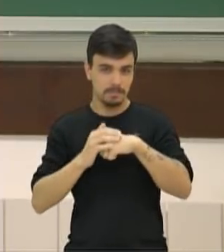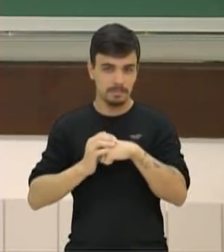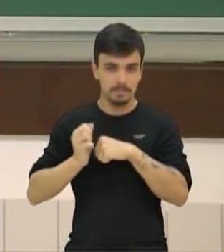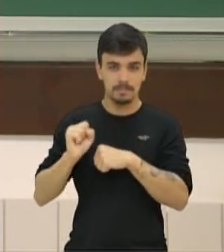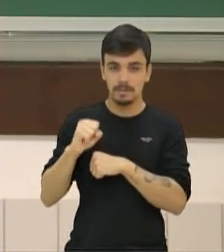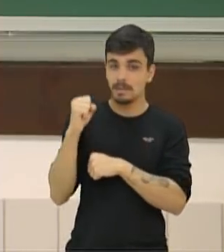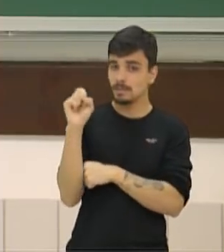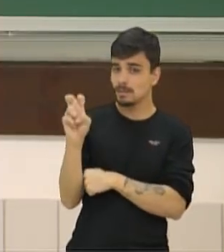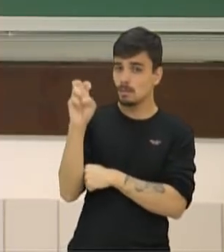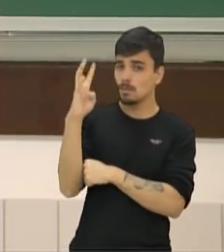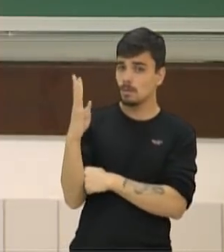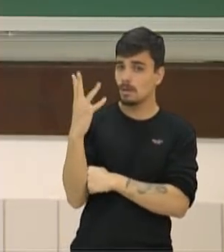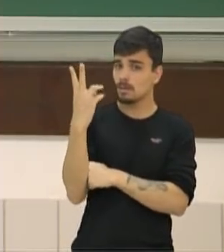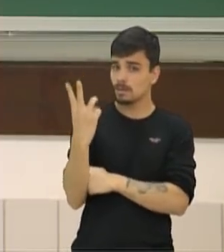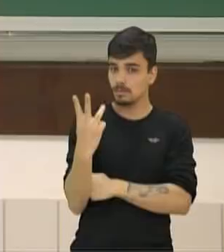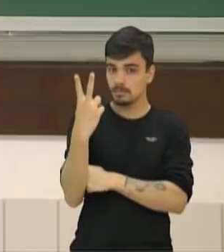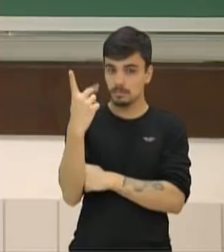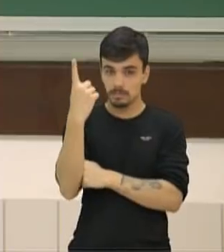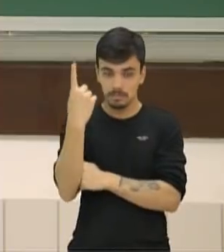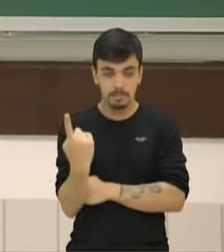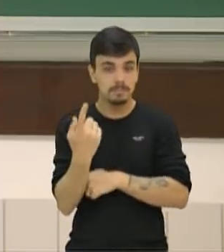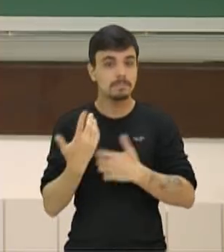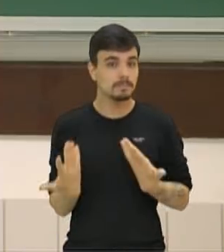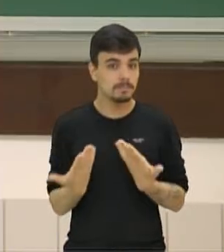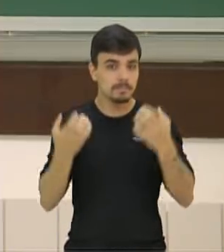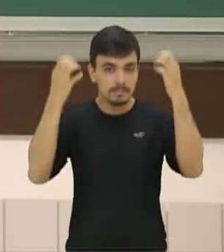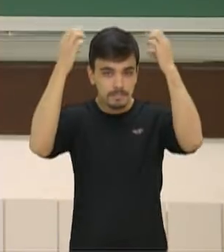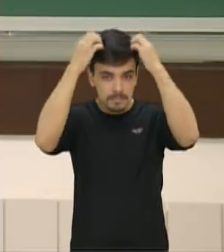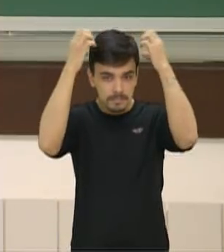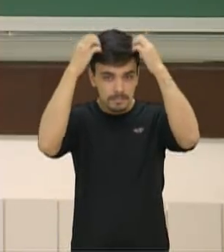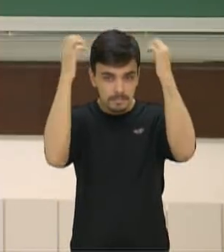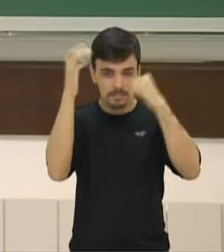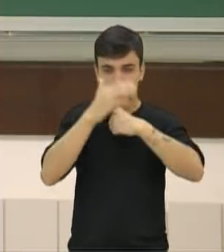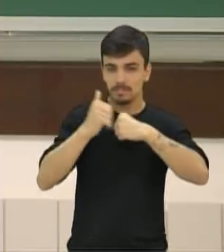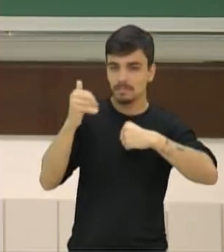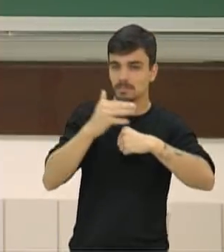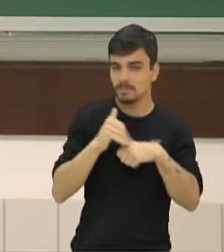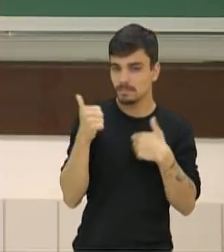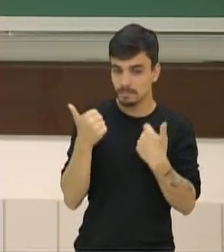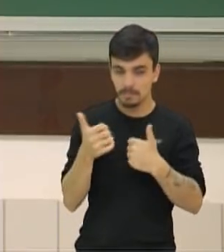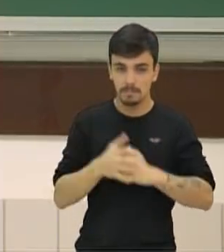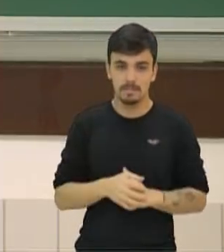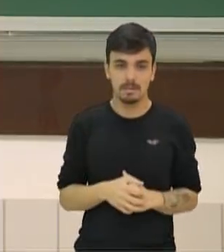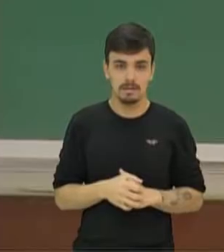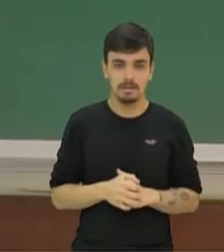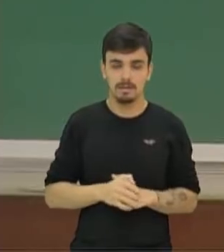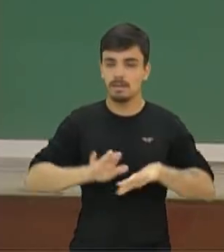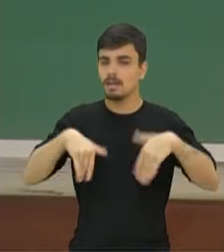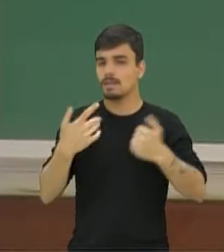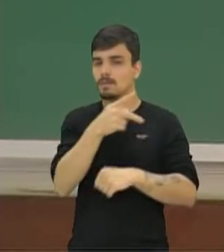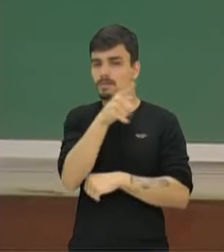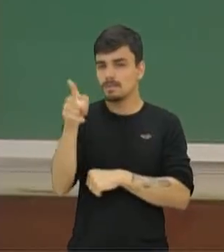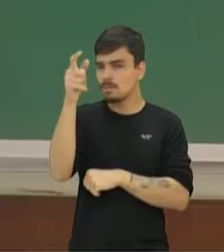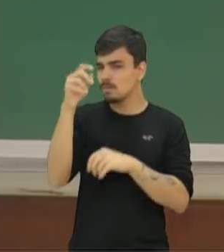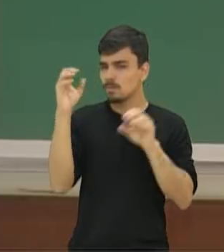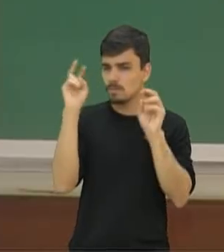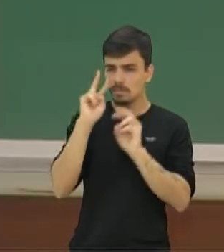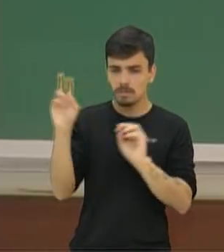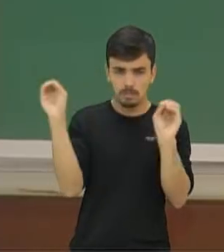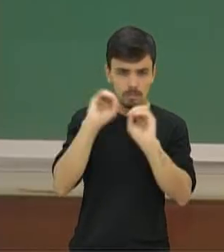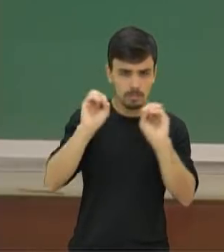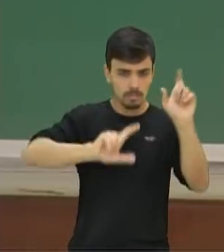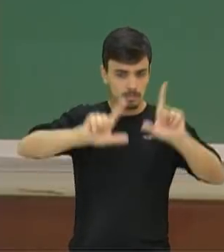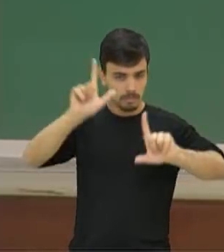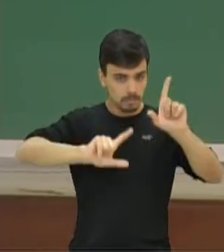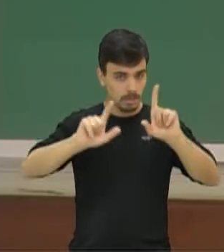5, 4, 3, 2, 1. Os ursinhos carinhosos. Então, quem ainda não assistiu os Ursinhos Carinhosos,